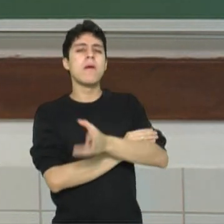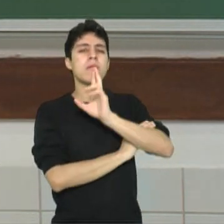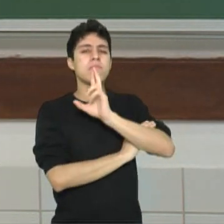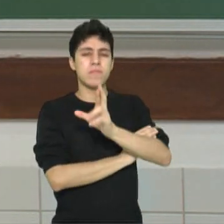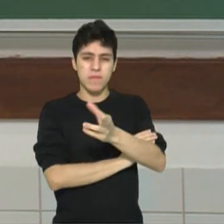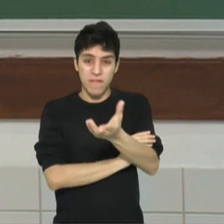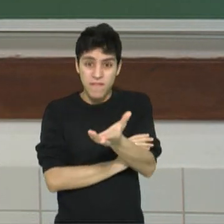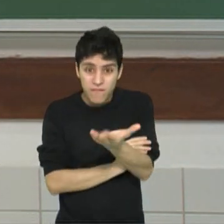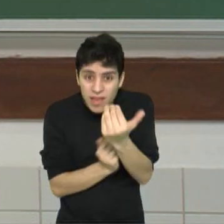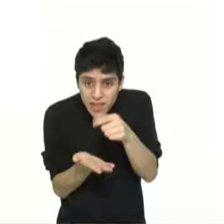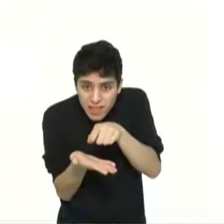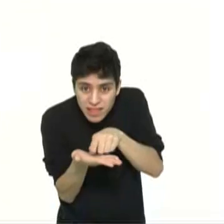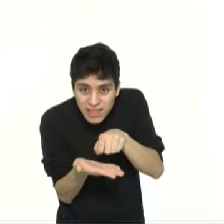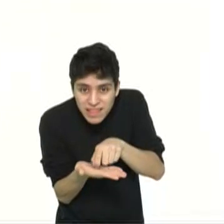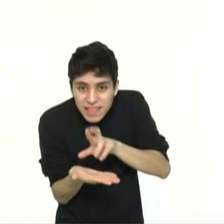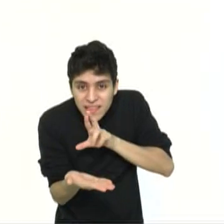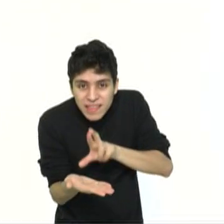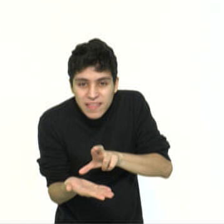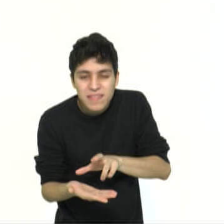responder aí no seu material?